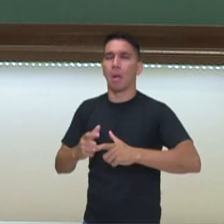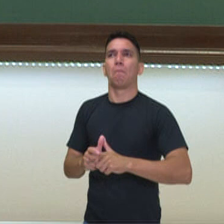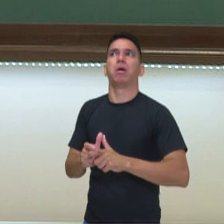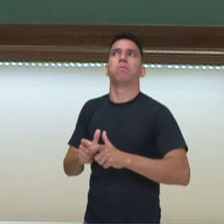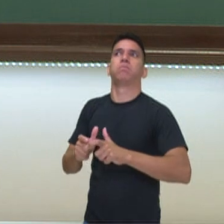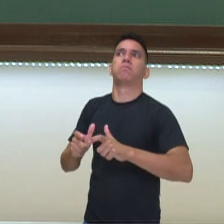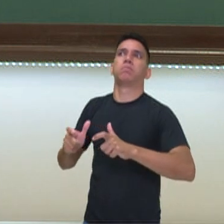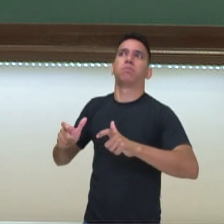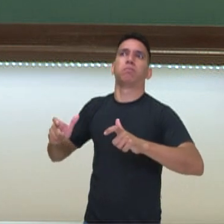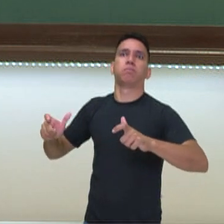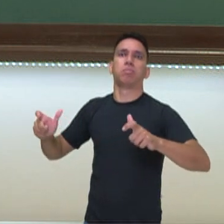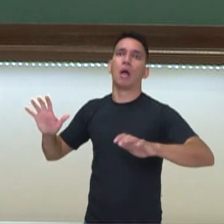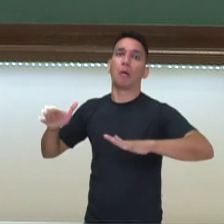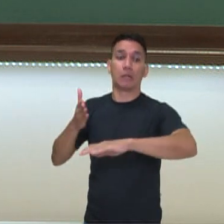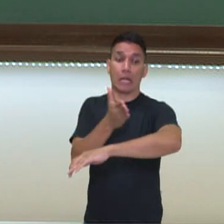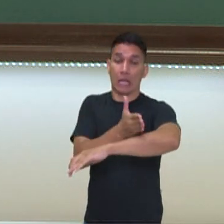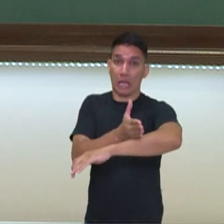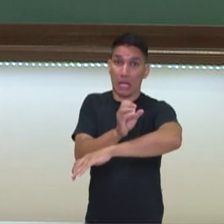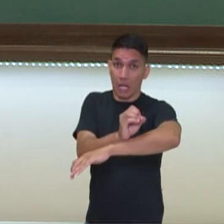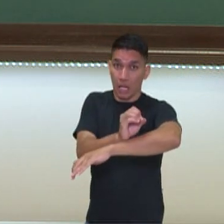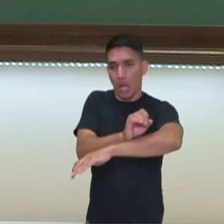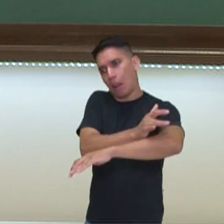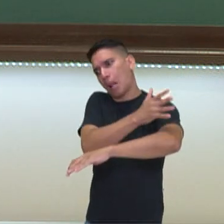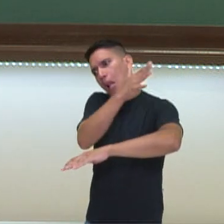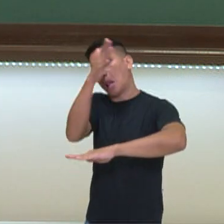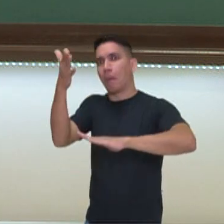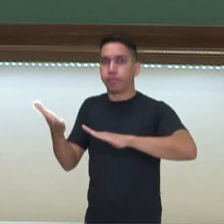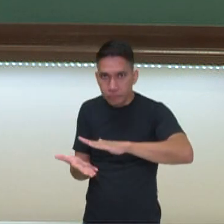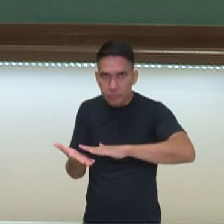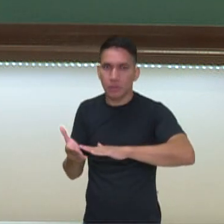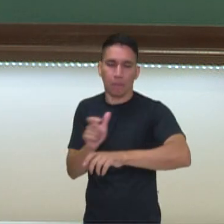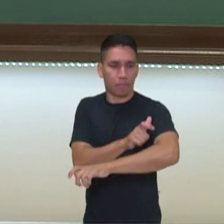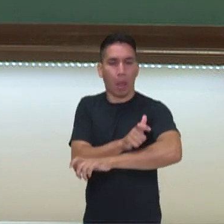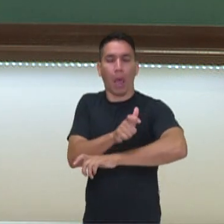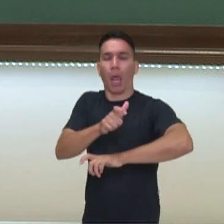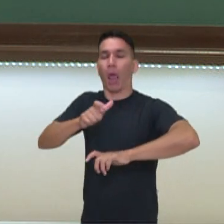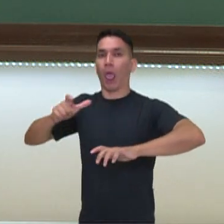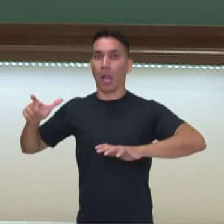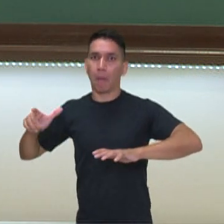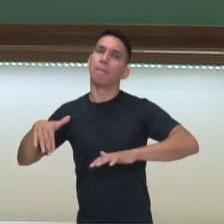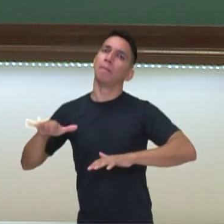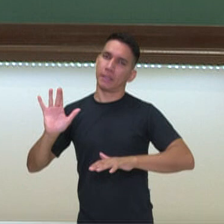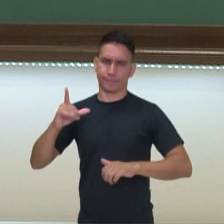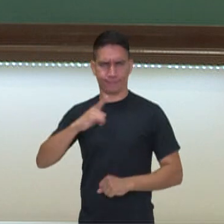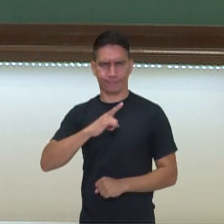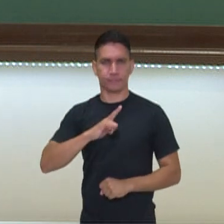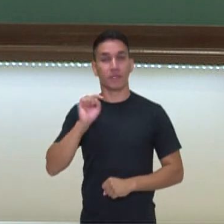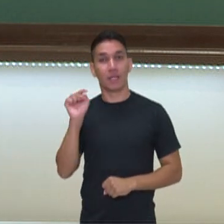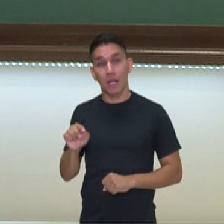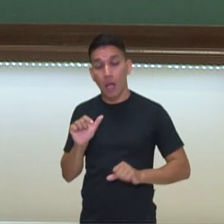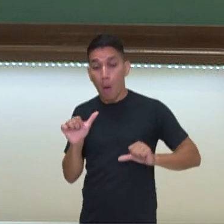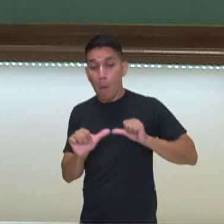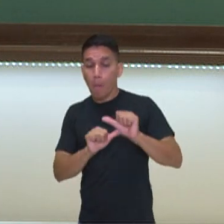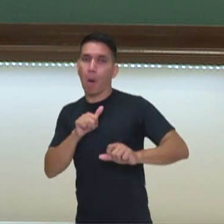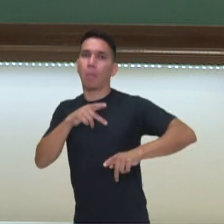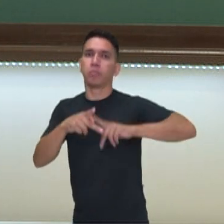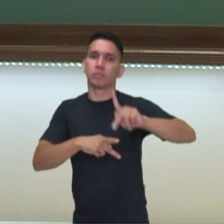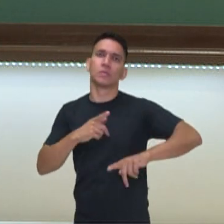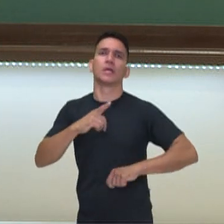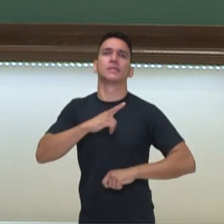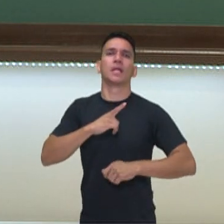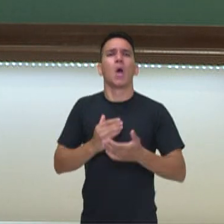considerável, muito grande, desde a Idade Média até atualmente. Essa mudança de população que